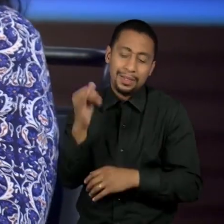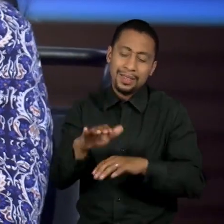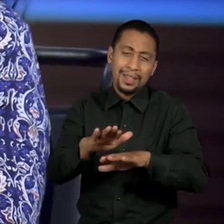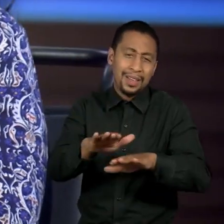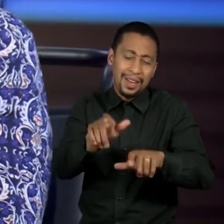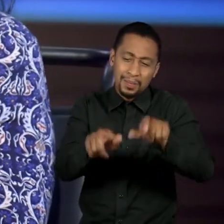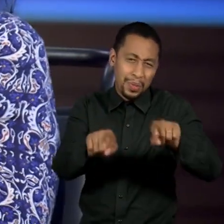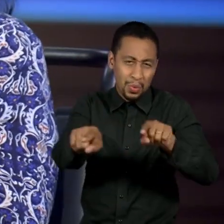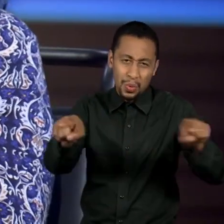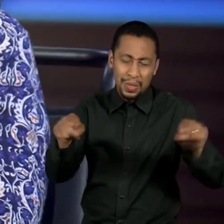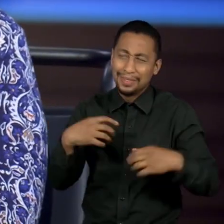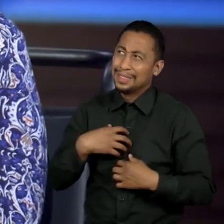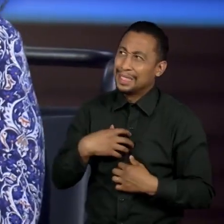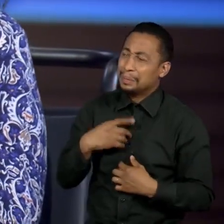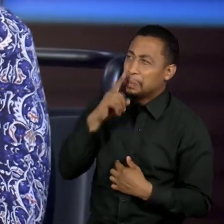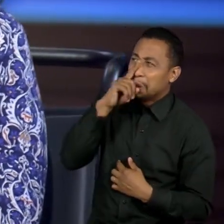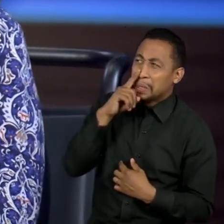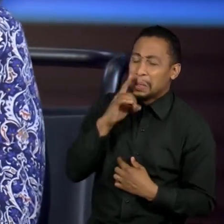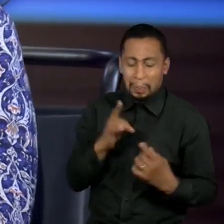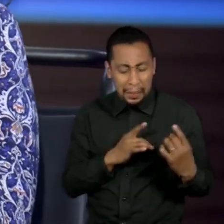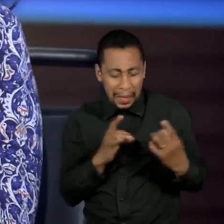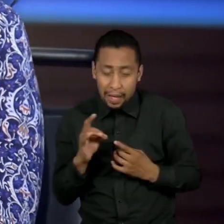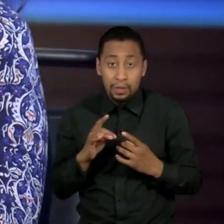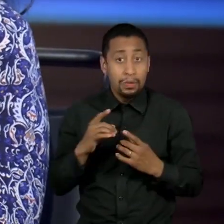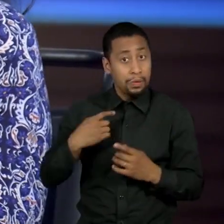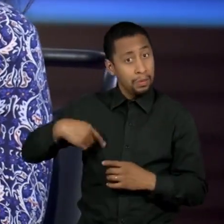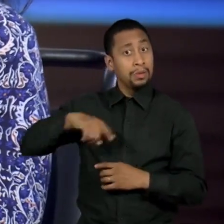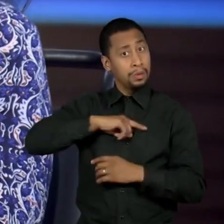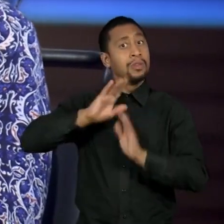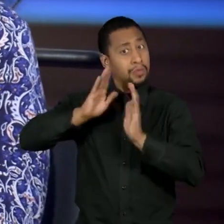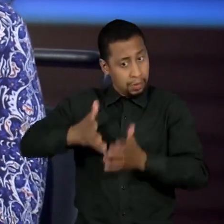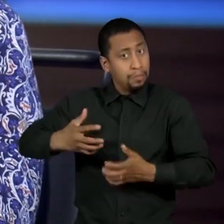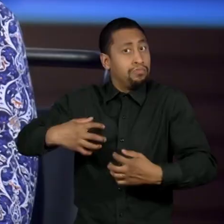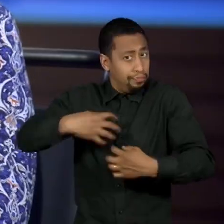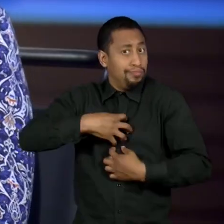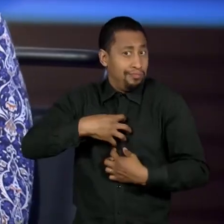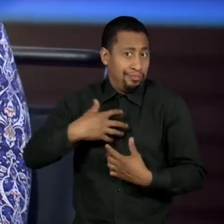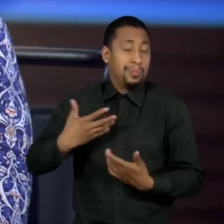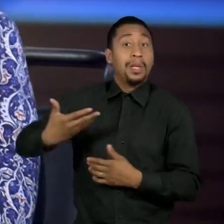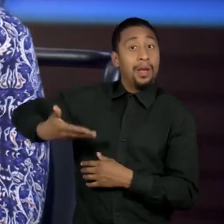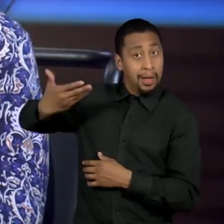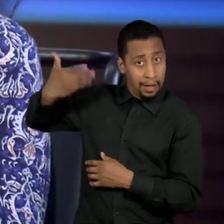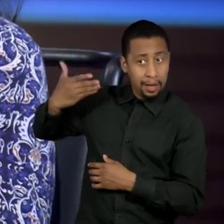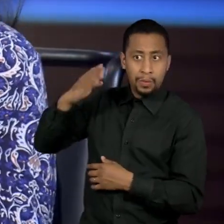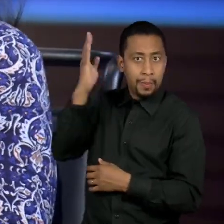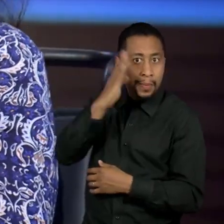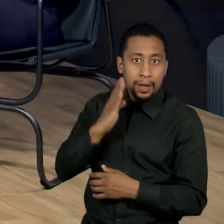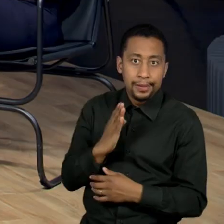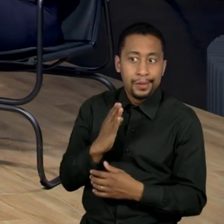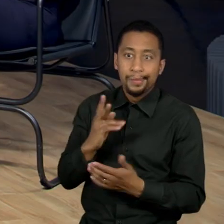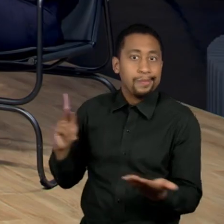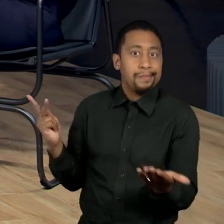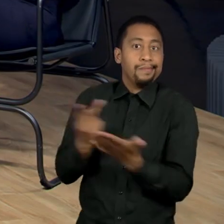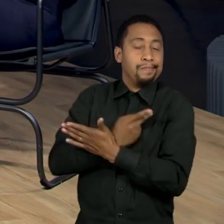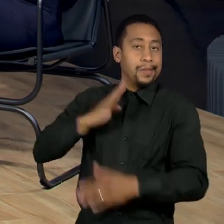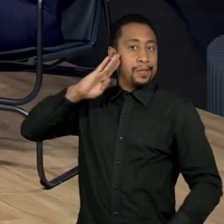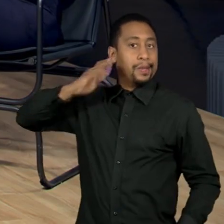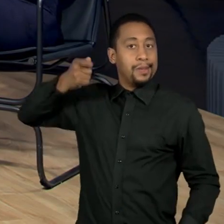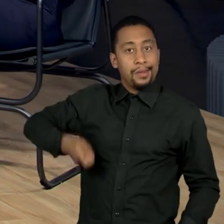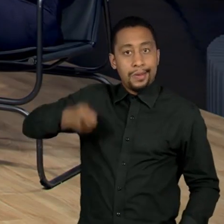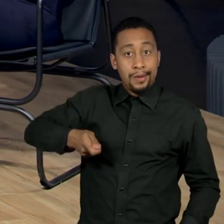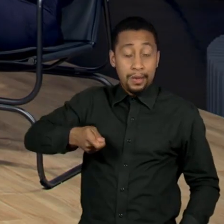Fernando Pessoa, que se chama Mar Português, é muito conhecido por aqueles versos, tudo vale a pena, se a alma não é pequena. Mas queria